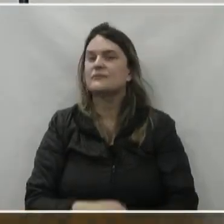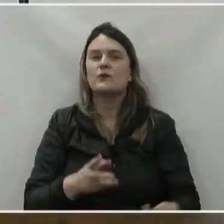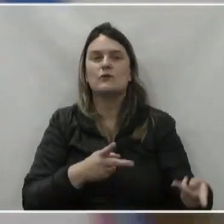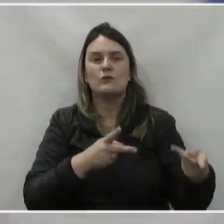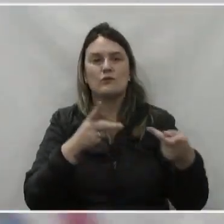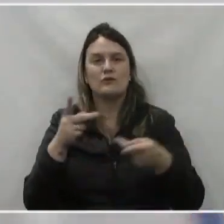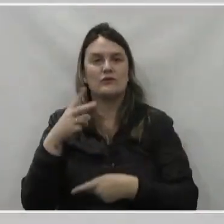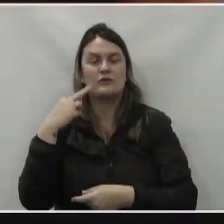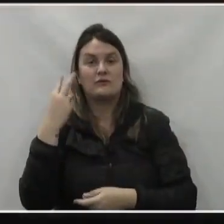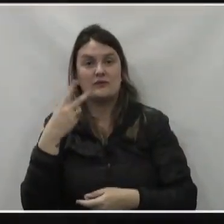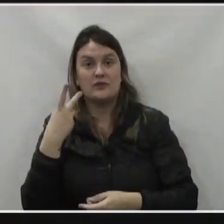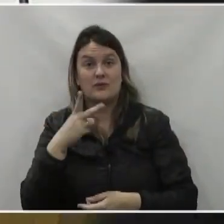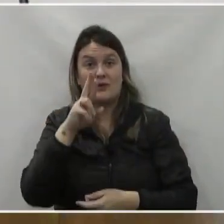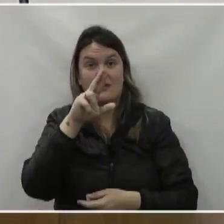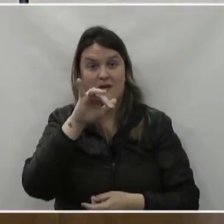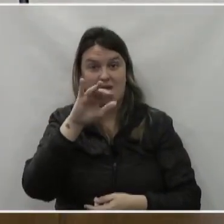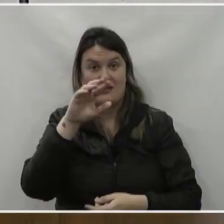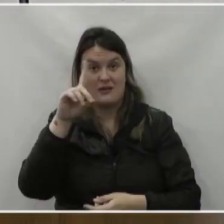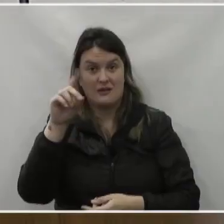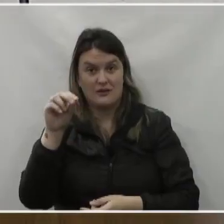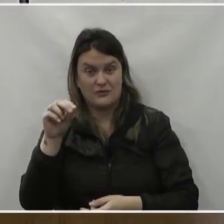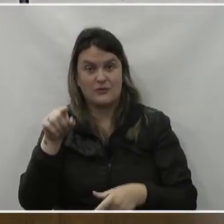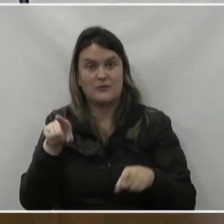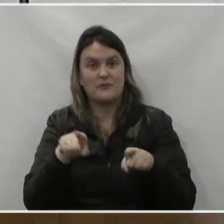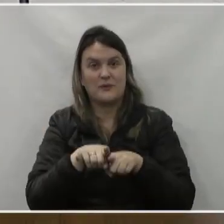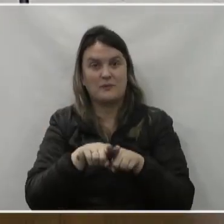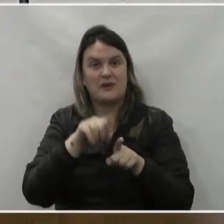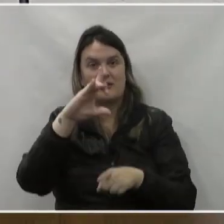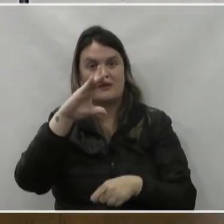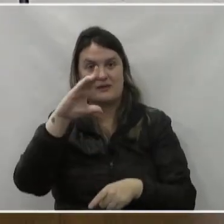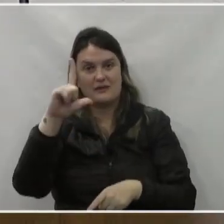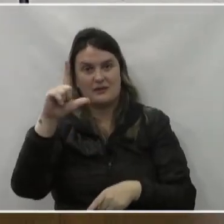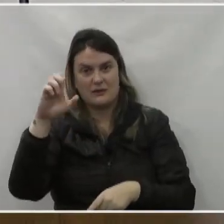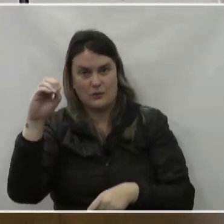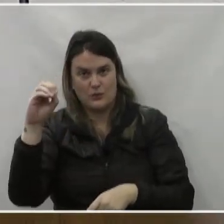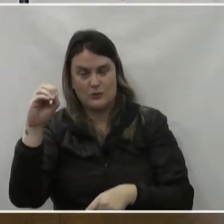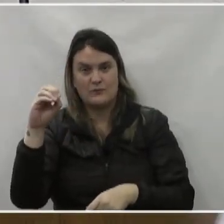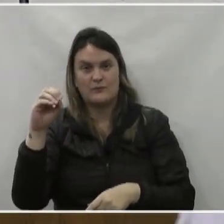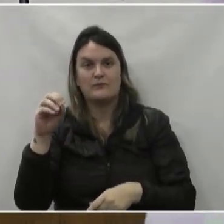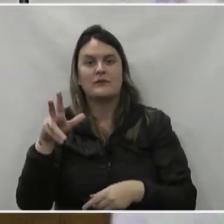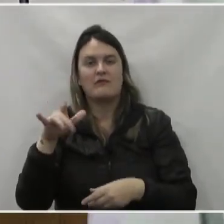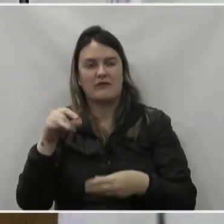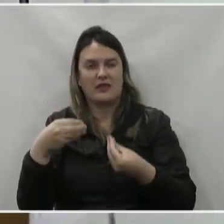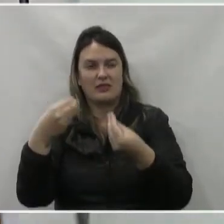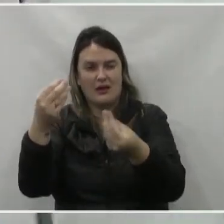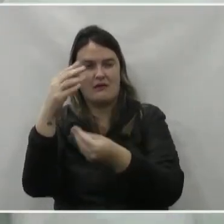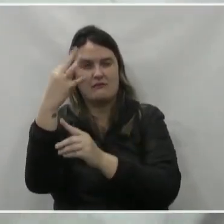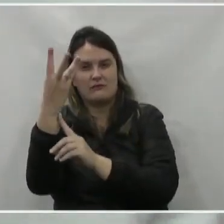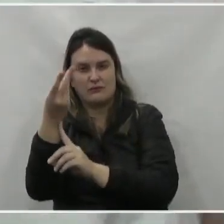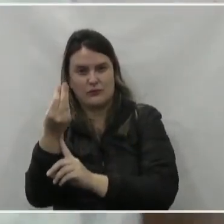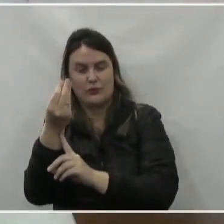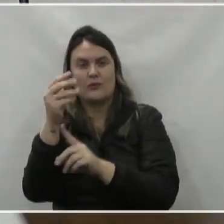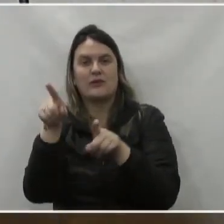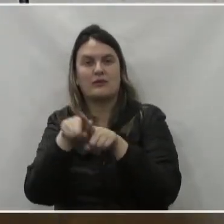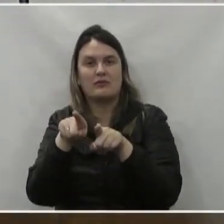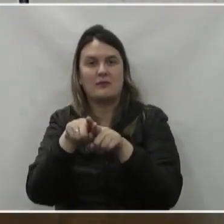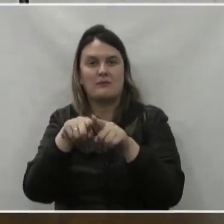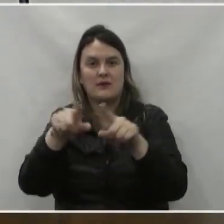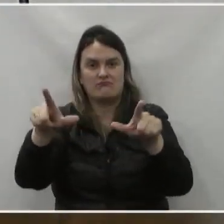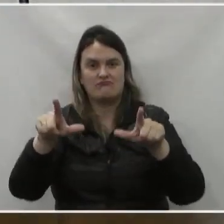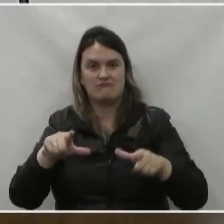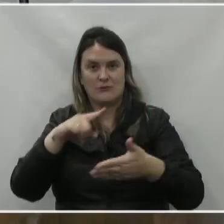Convido os vereadores Ricardo Adriano Saz e Cleonice Martinazzo Moller para fazerem juntos a entrega da